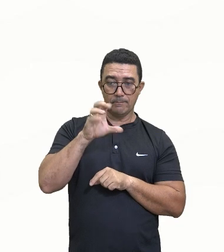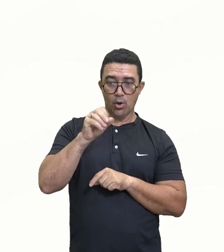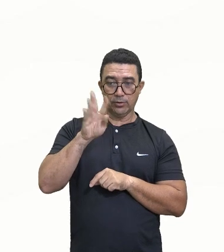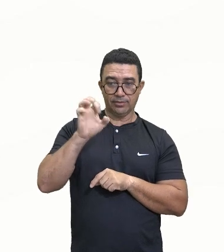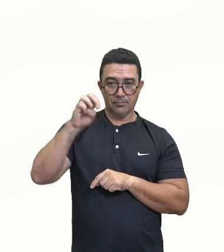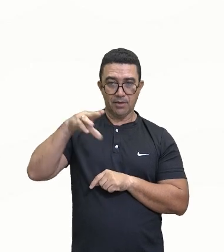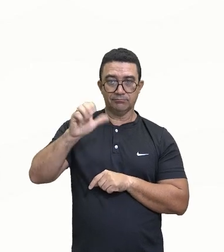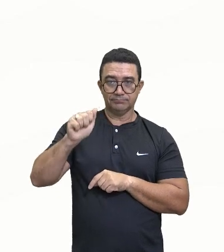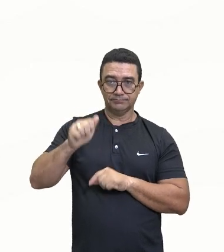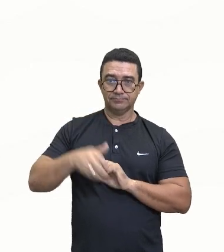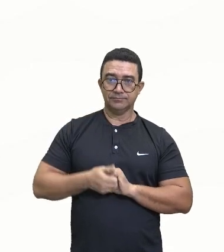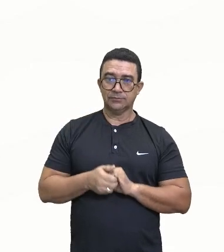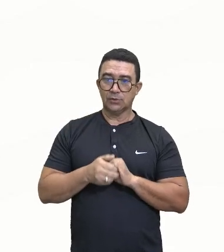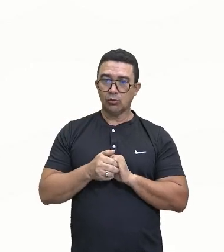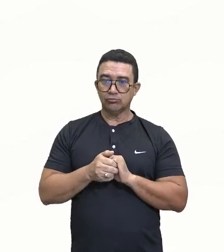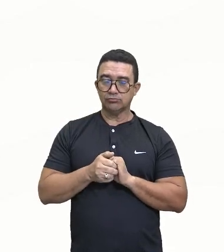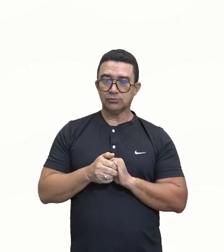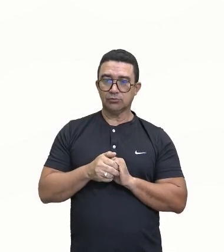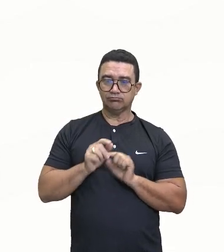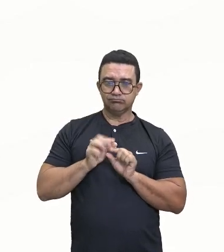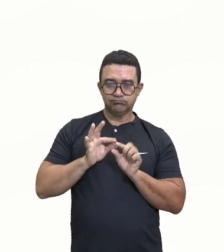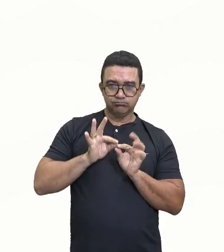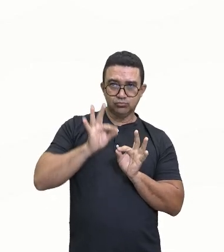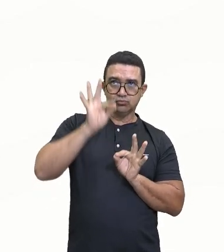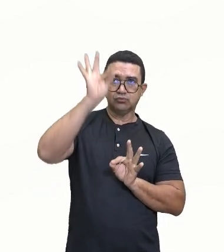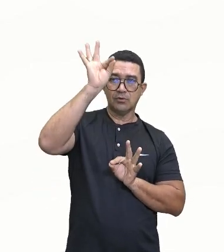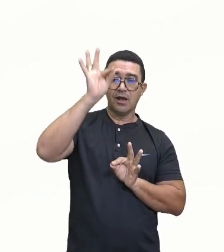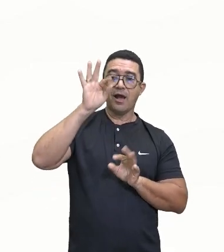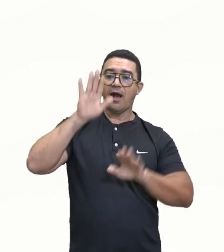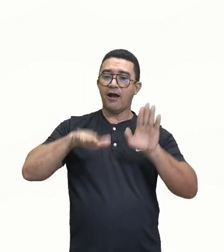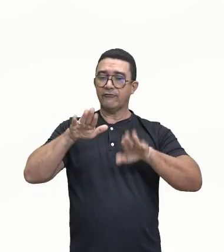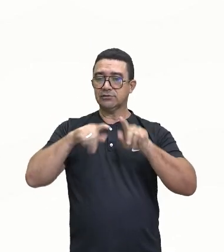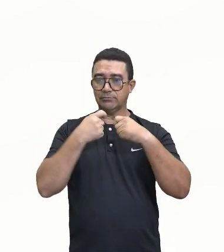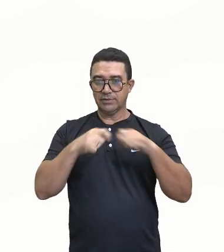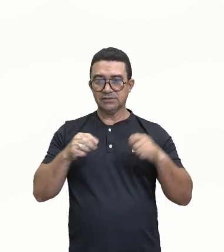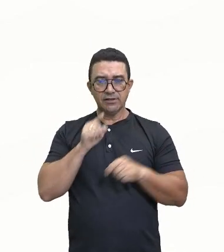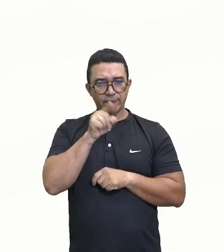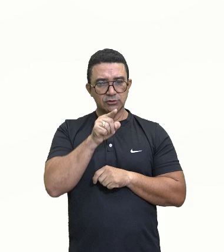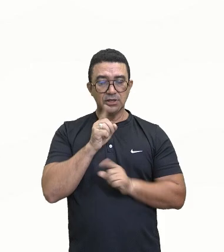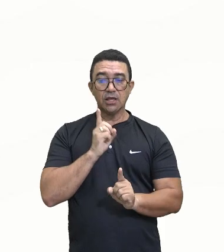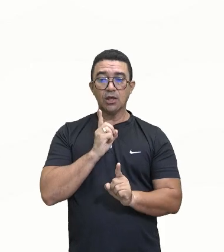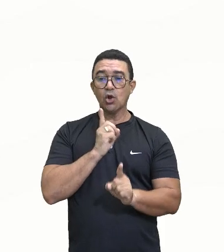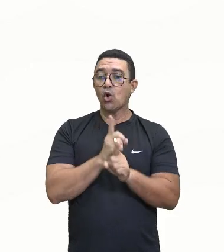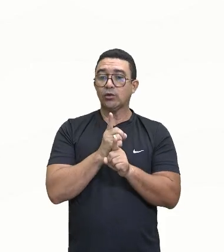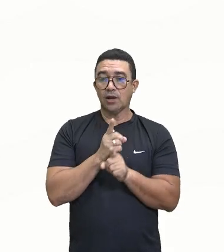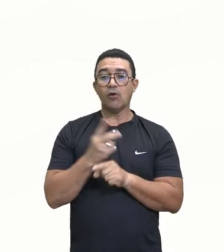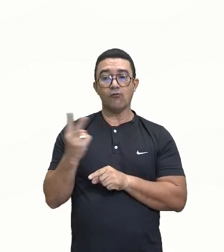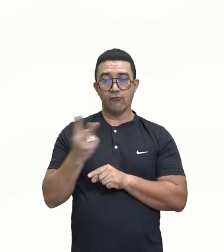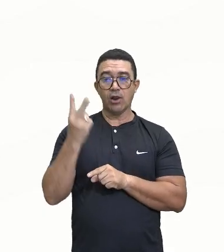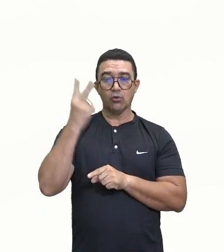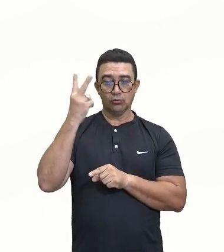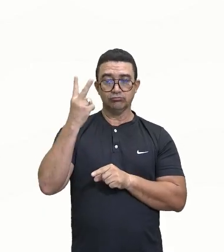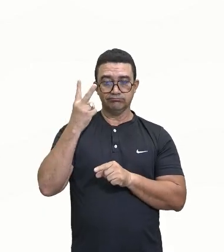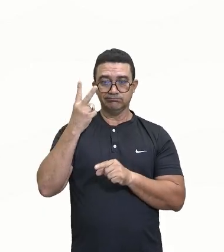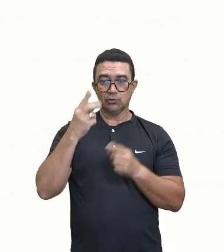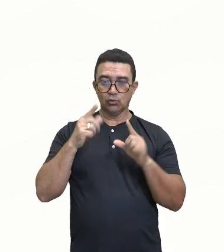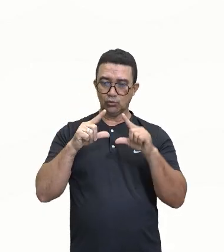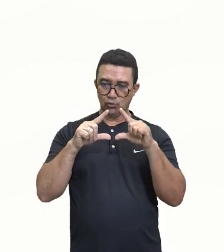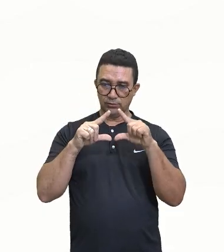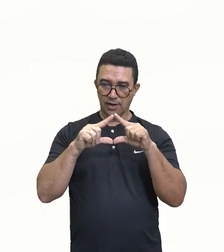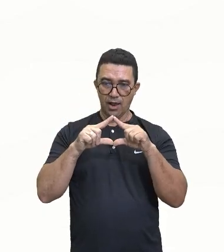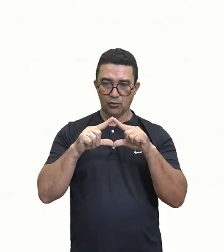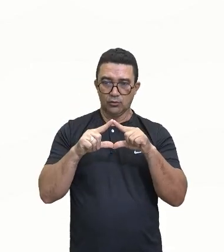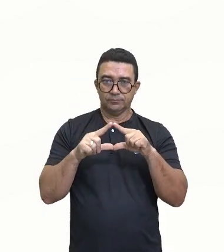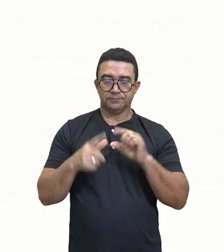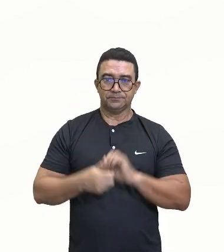ó. E às vezes vai ser necessário você encontrar o apótema desse triângulo. Ô desenho bonito,